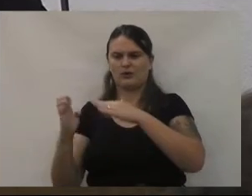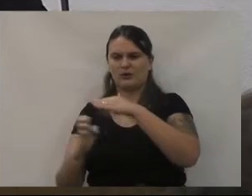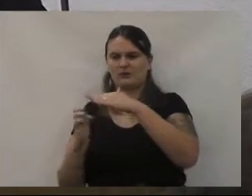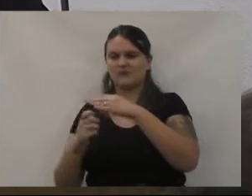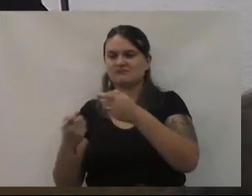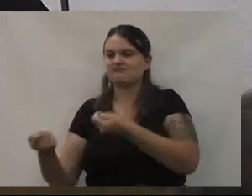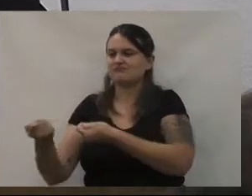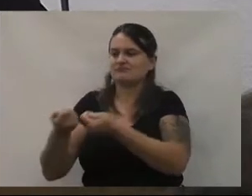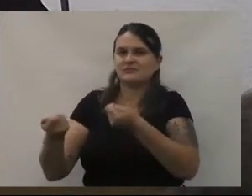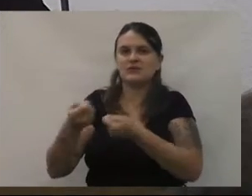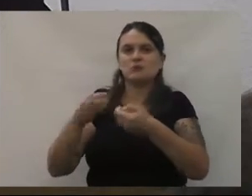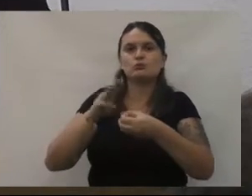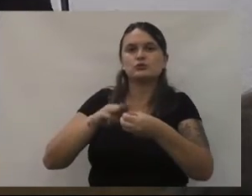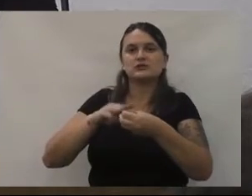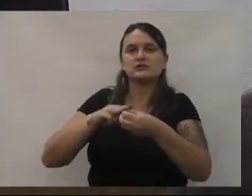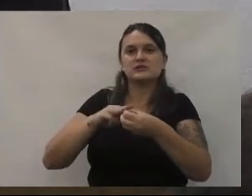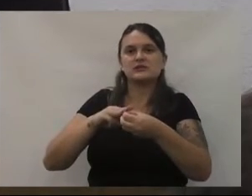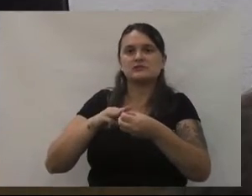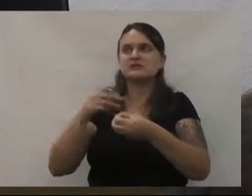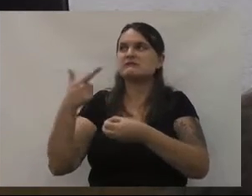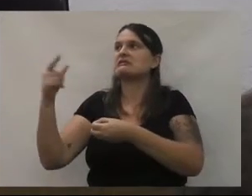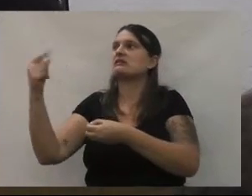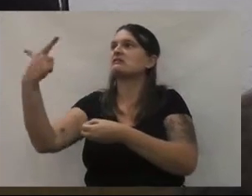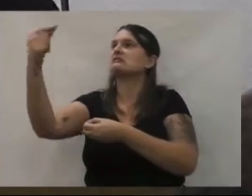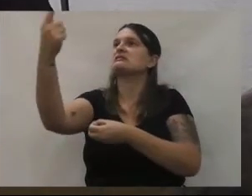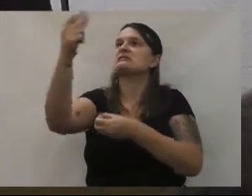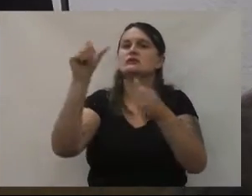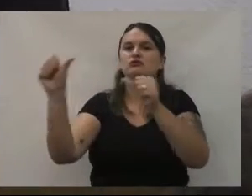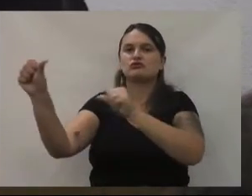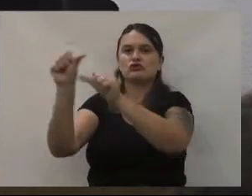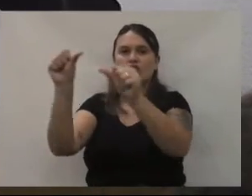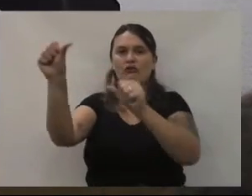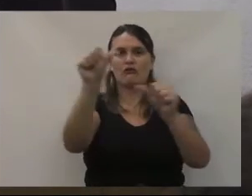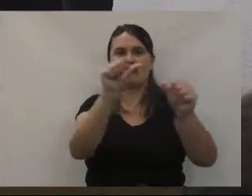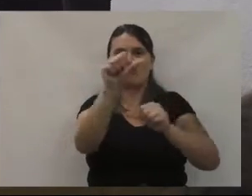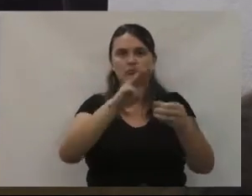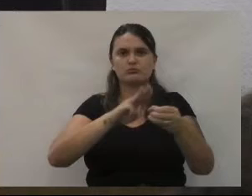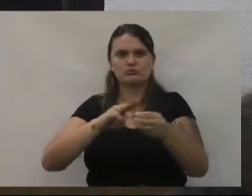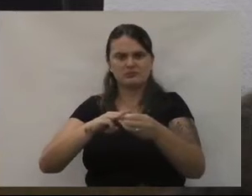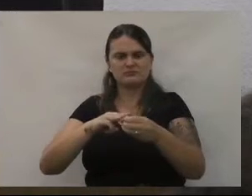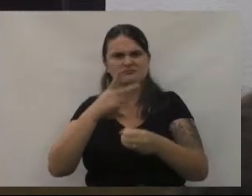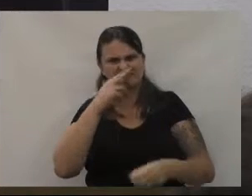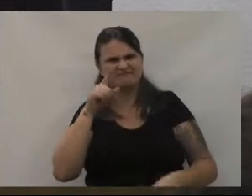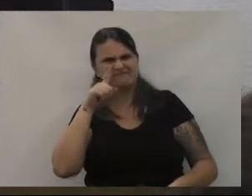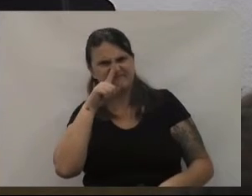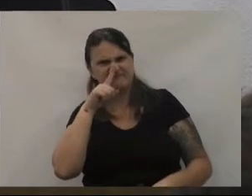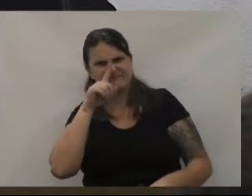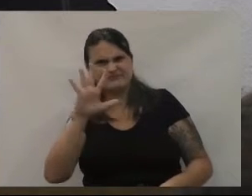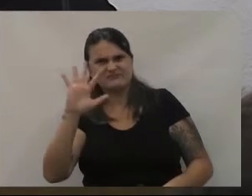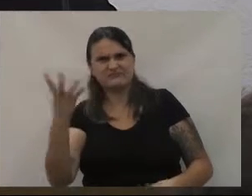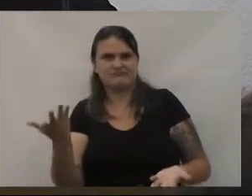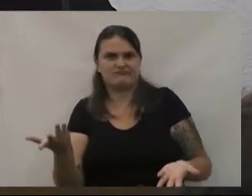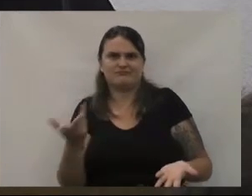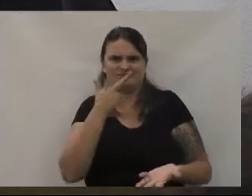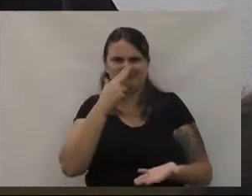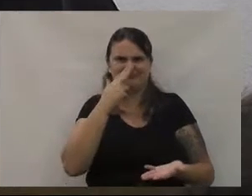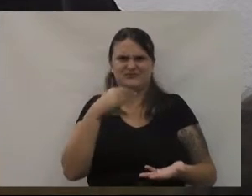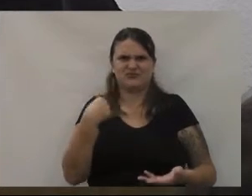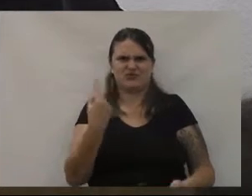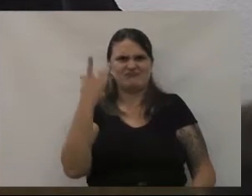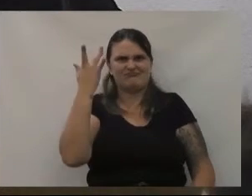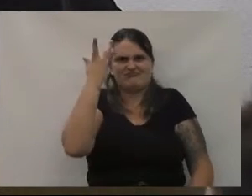com o município vizinho lá, saía daqui, ia para lá, de lá vinha para cá, mas é um risco muito grande que corre. Então, a gente não